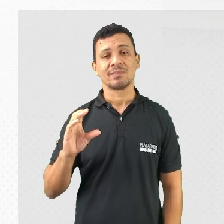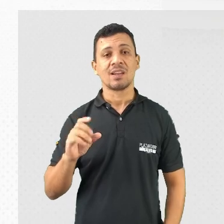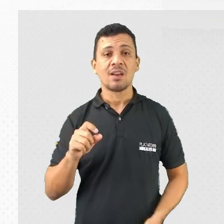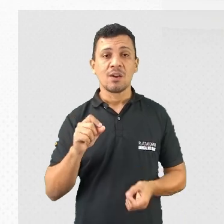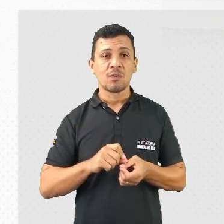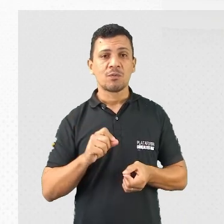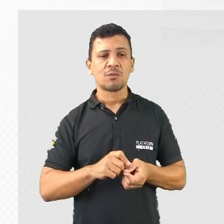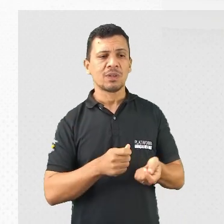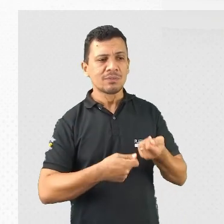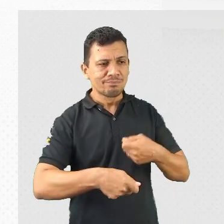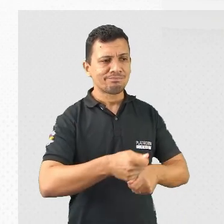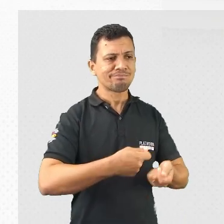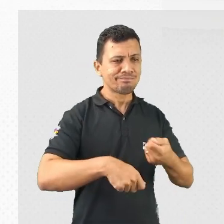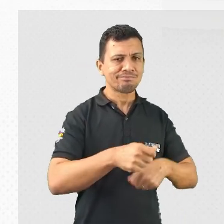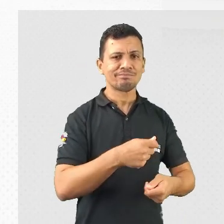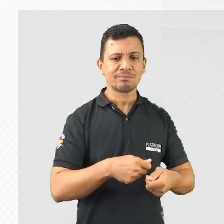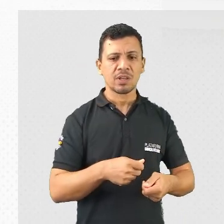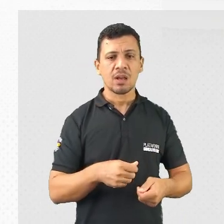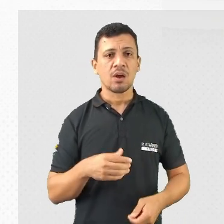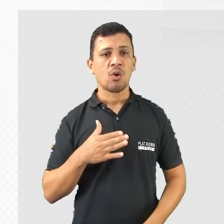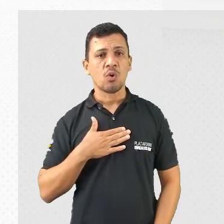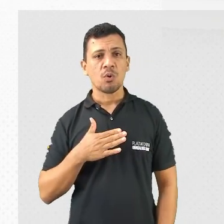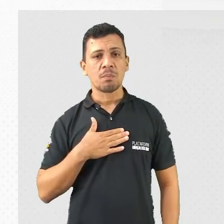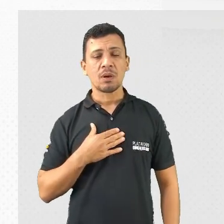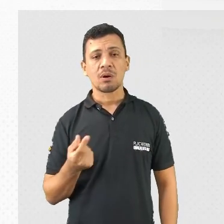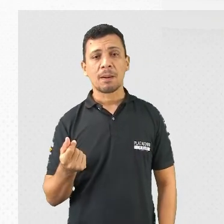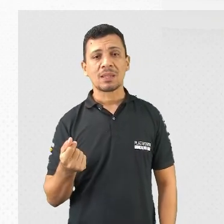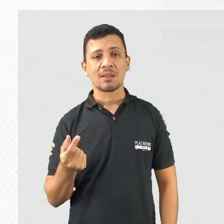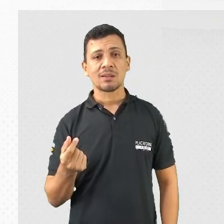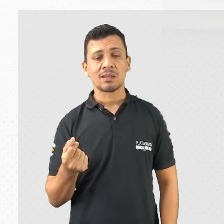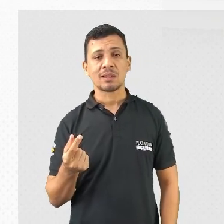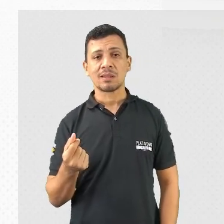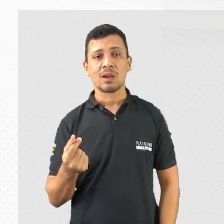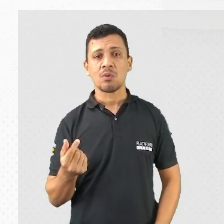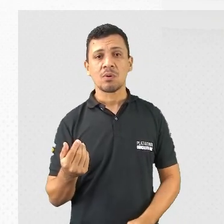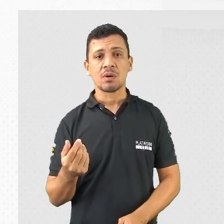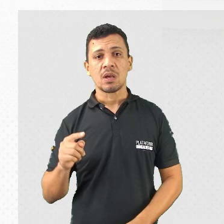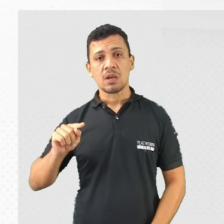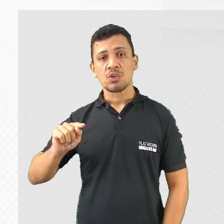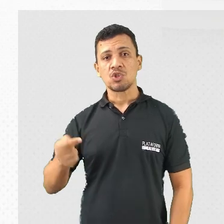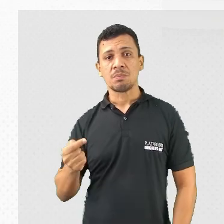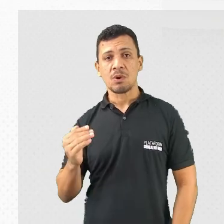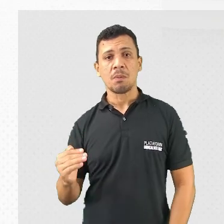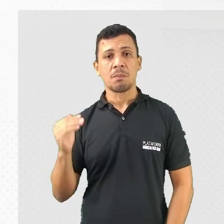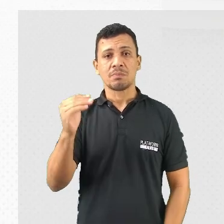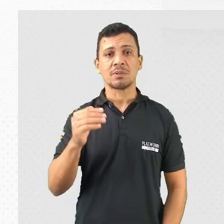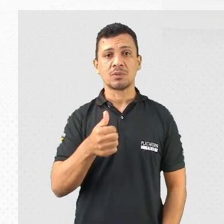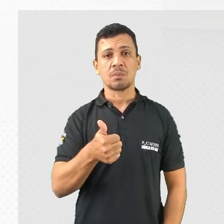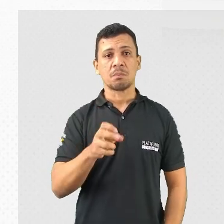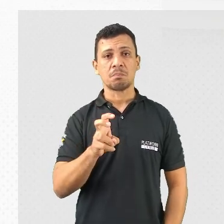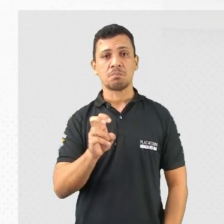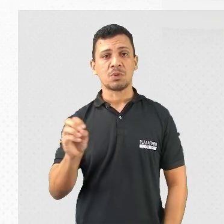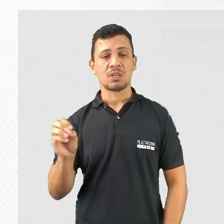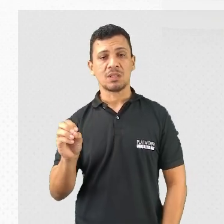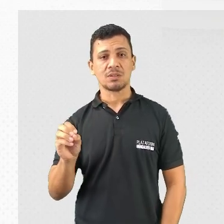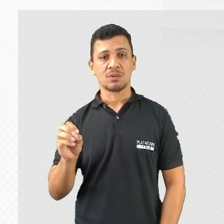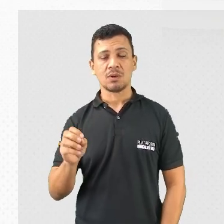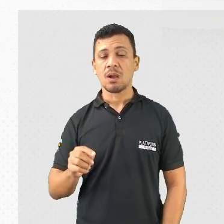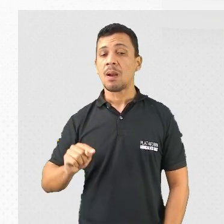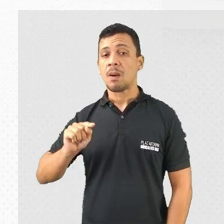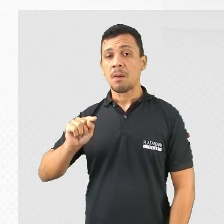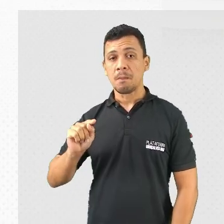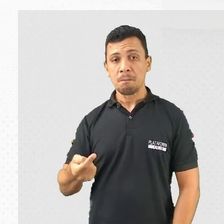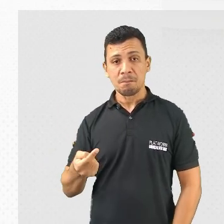fiz a negociação, meu capital, ele rendeu um valor, passou de 1.000 para 1.500. Então esse 1.000 é meu capital